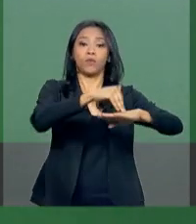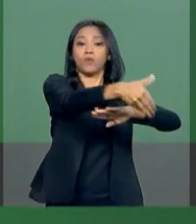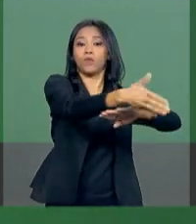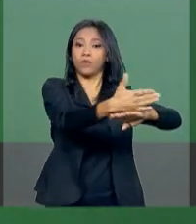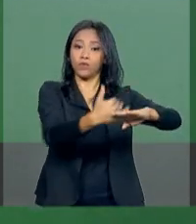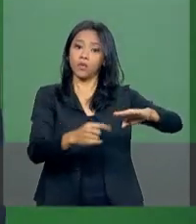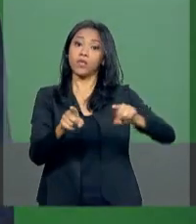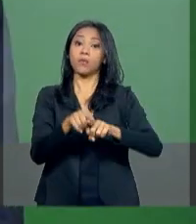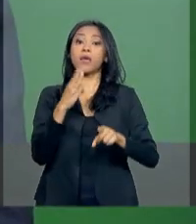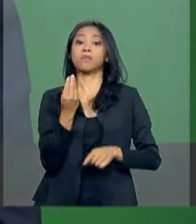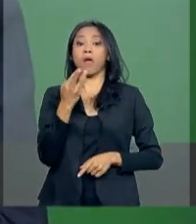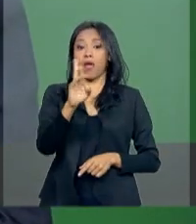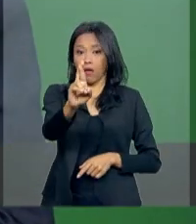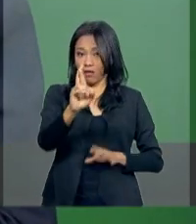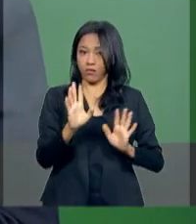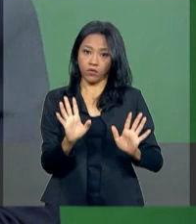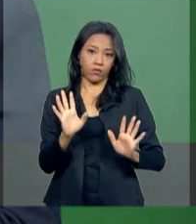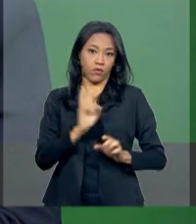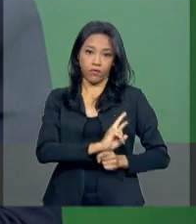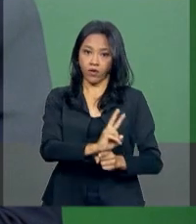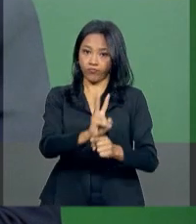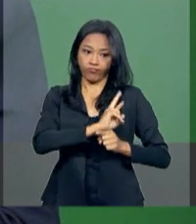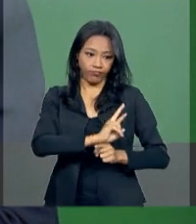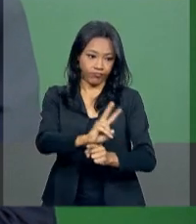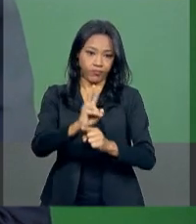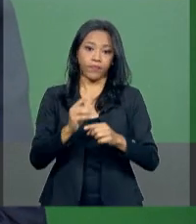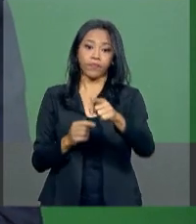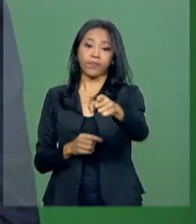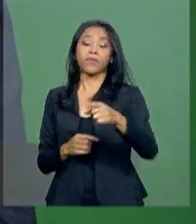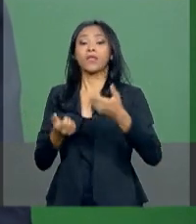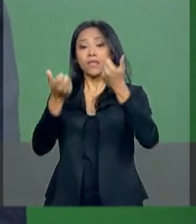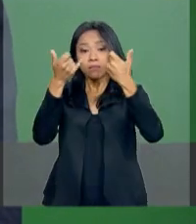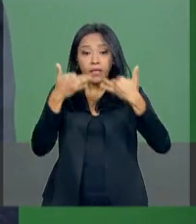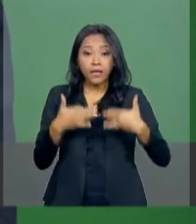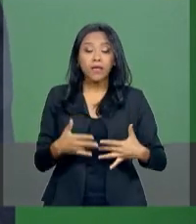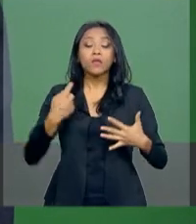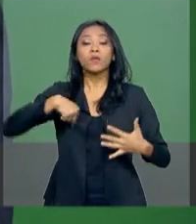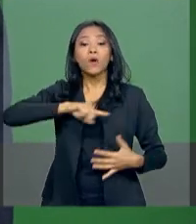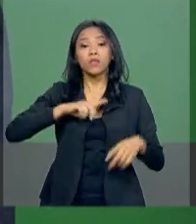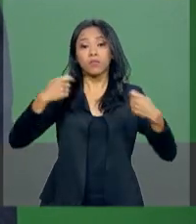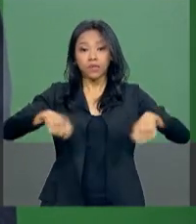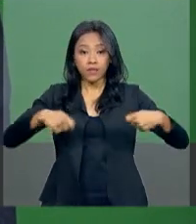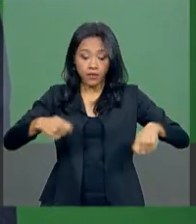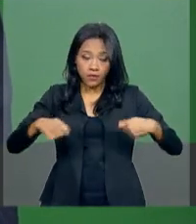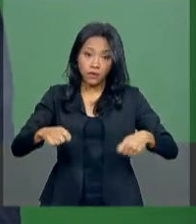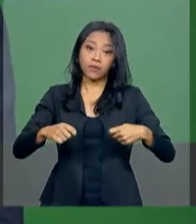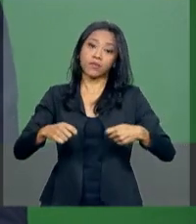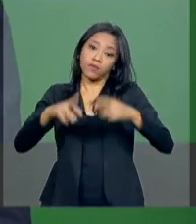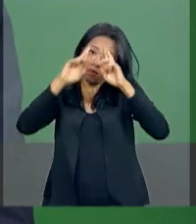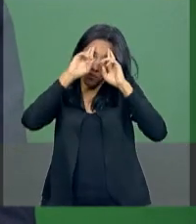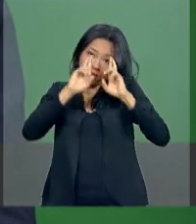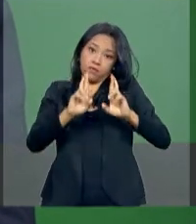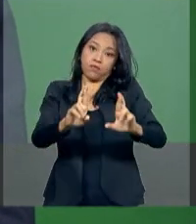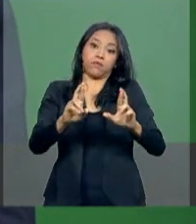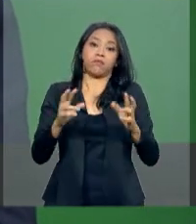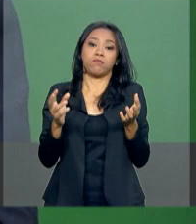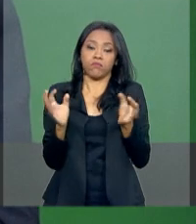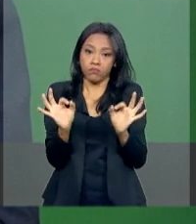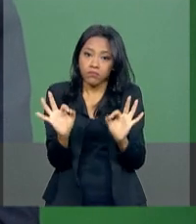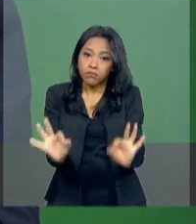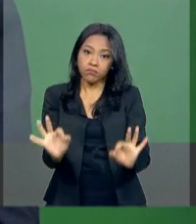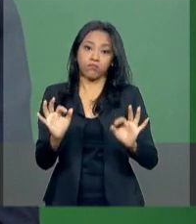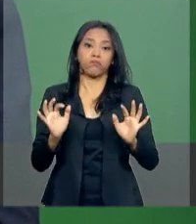rodovias federais o que nós precisamos é disciplinar a um reconhecimento óbvio de que é uma